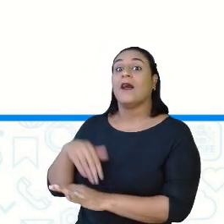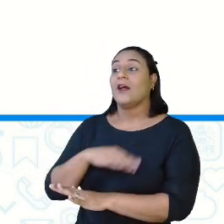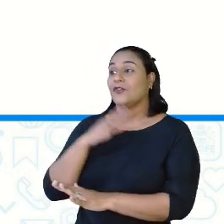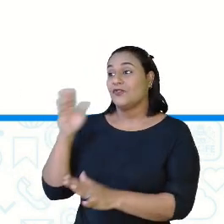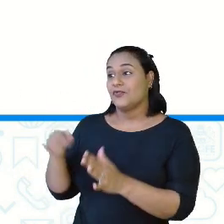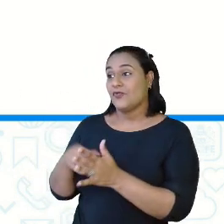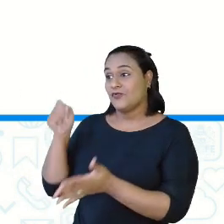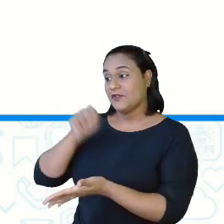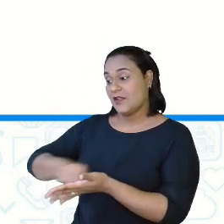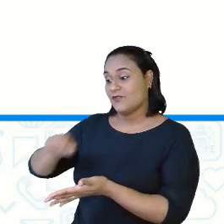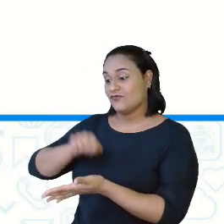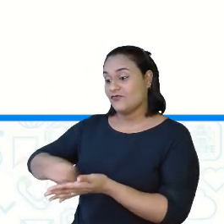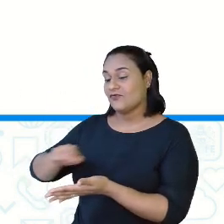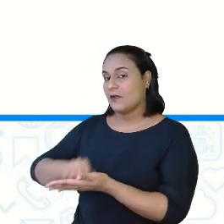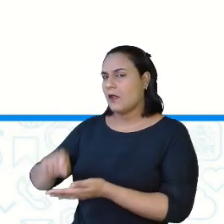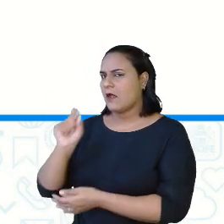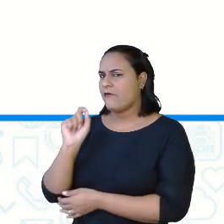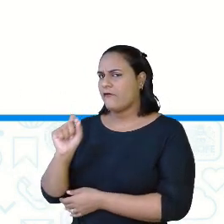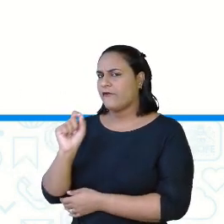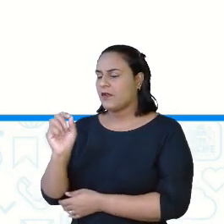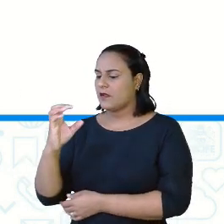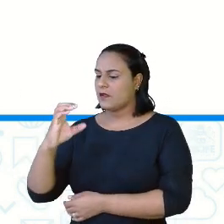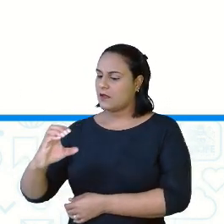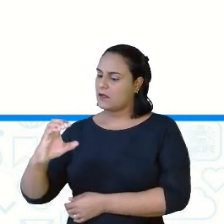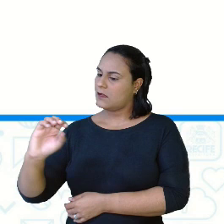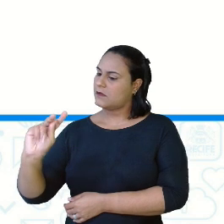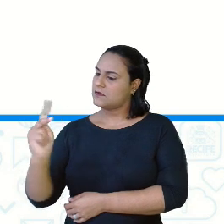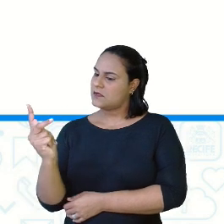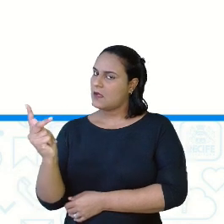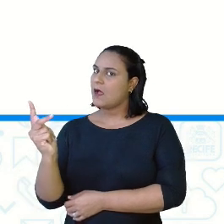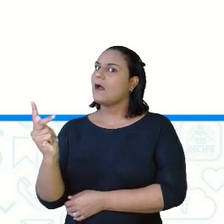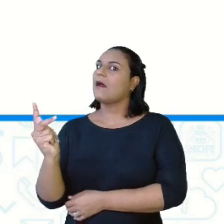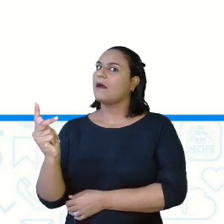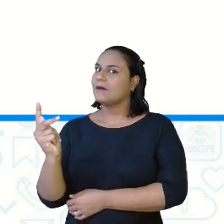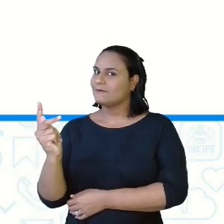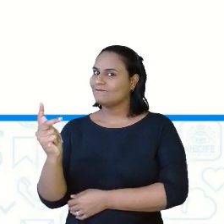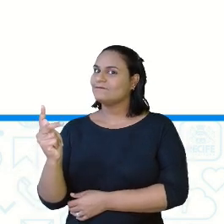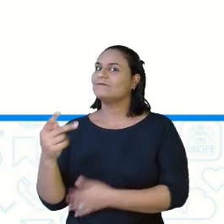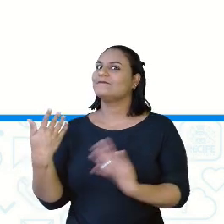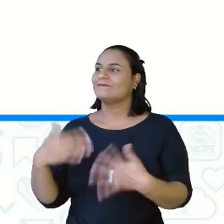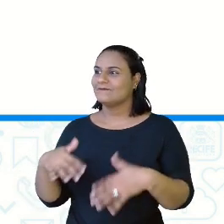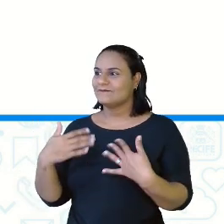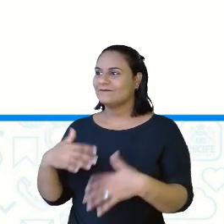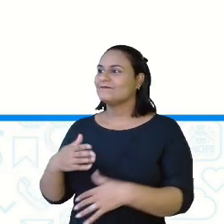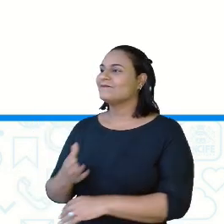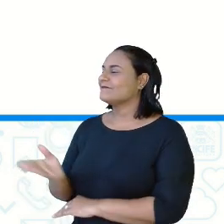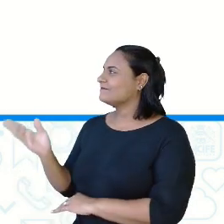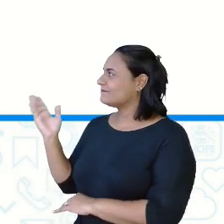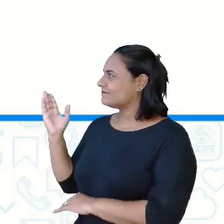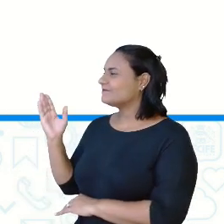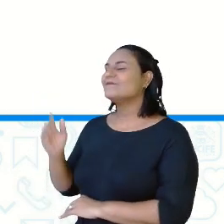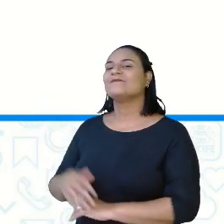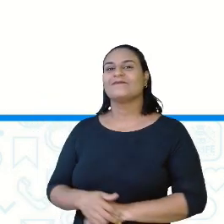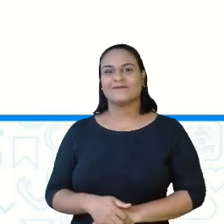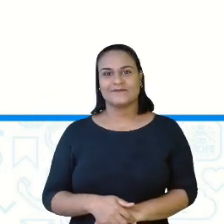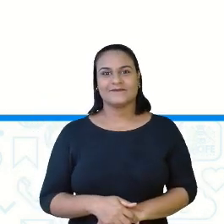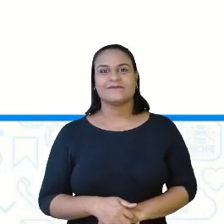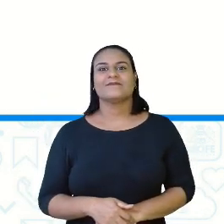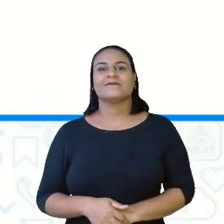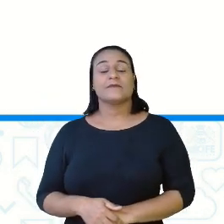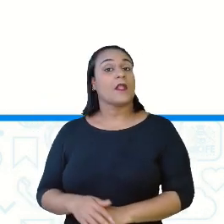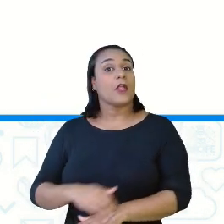brecha, chuchu, cachimbo, comichão, chute, debochar e